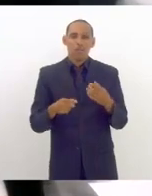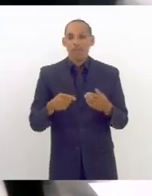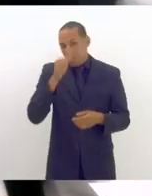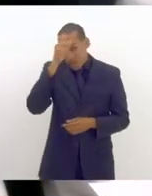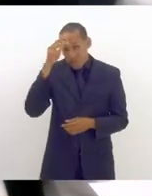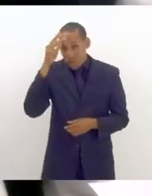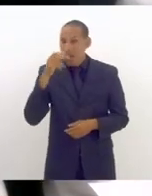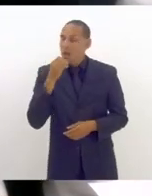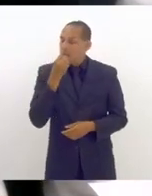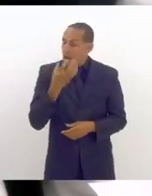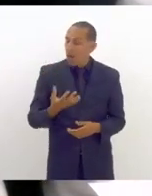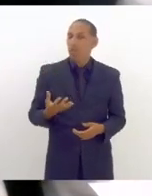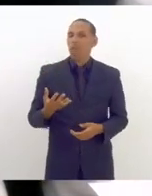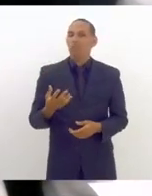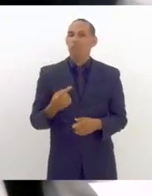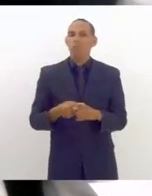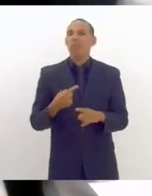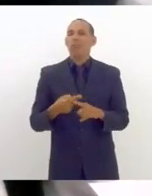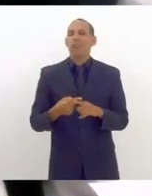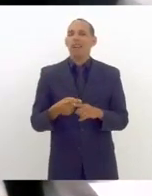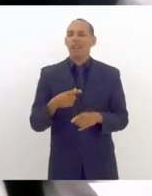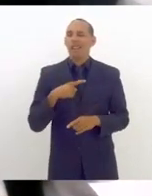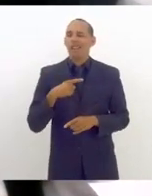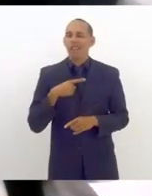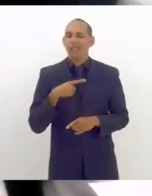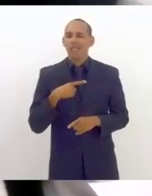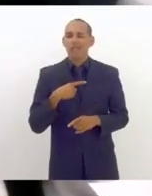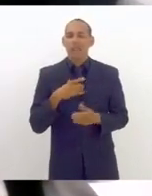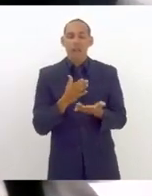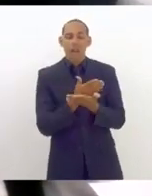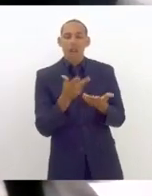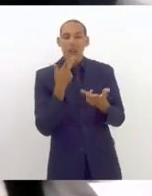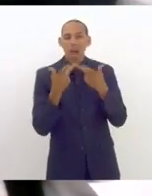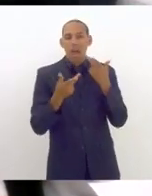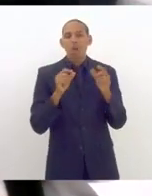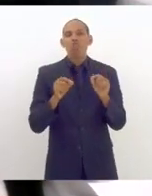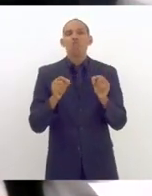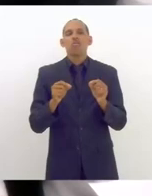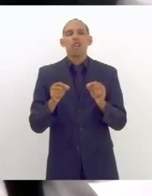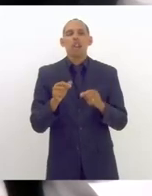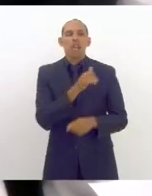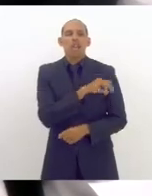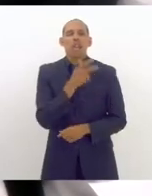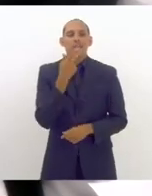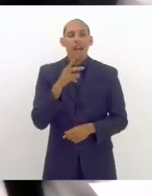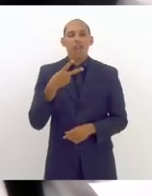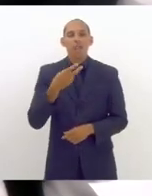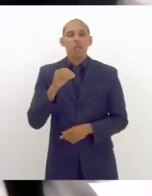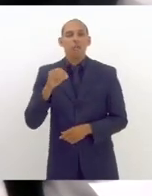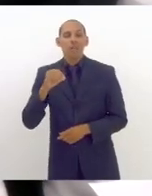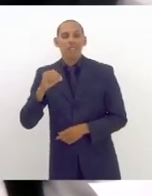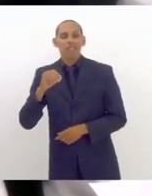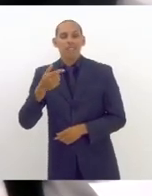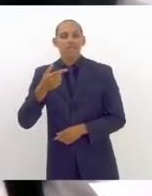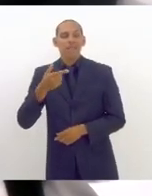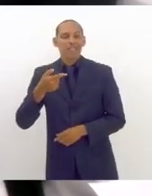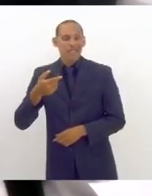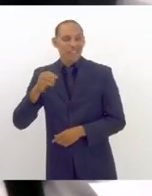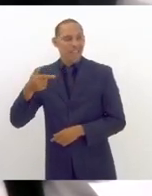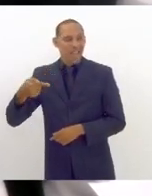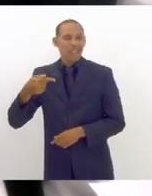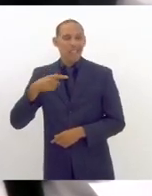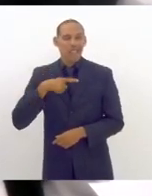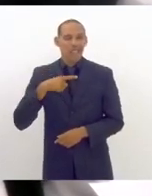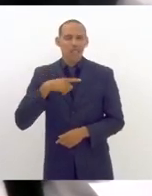foi generoso Porque tem uma balela aí dizendo que o município do Rio já está incluído em 2007 A mentira tem que ter